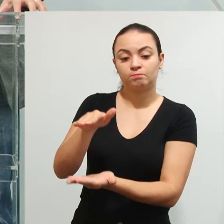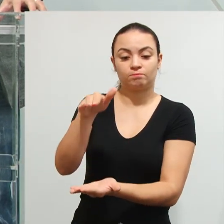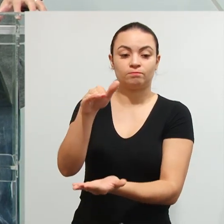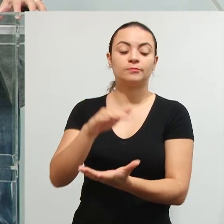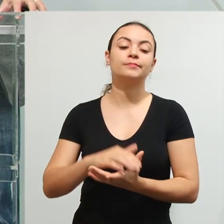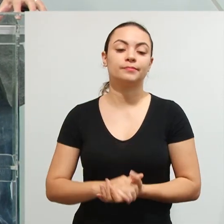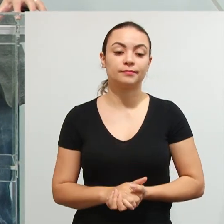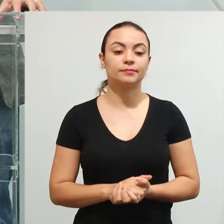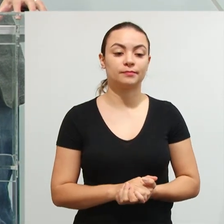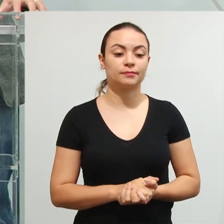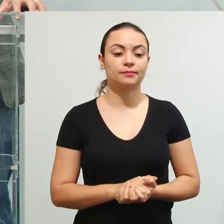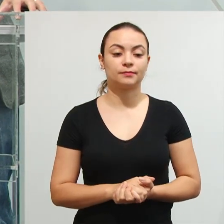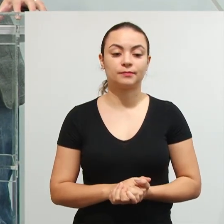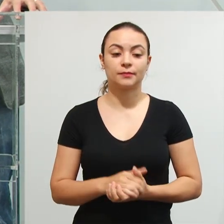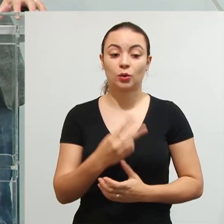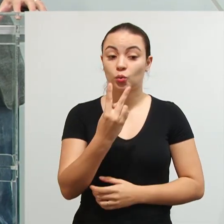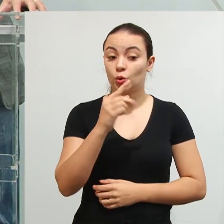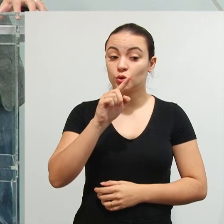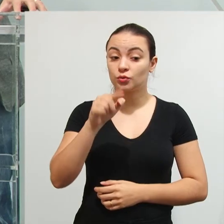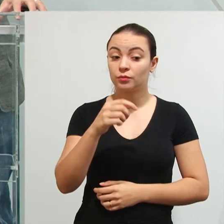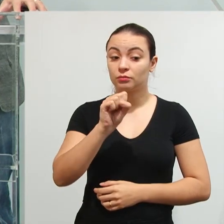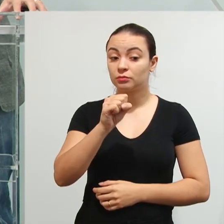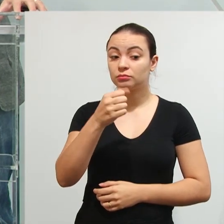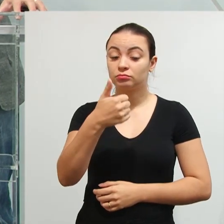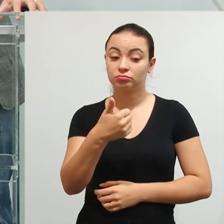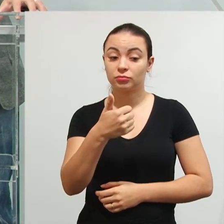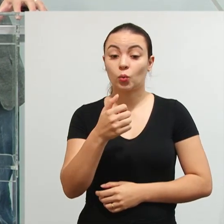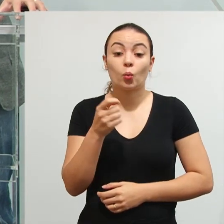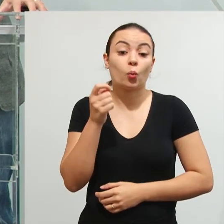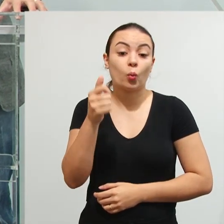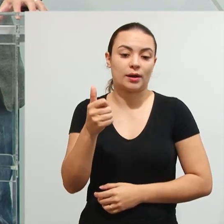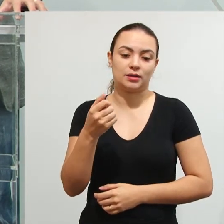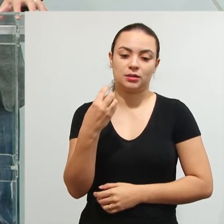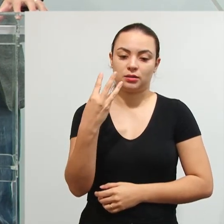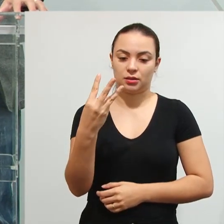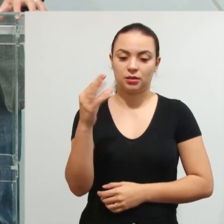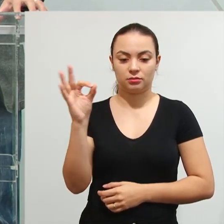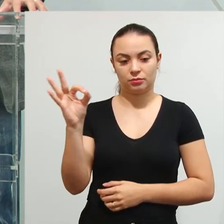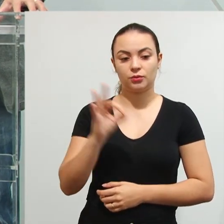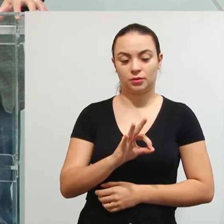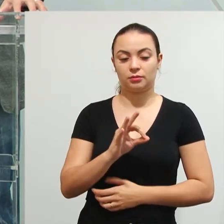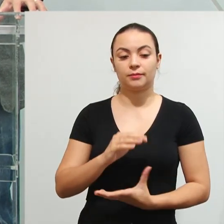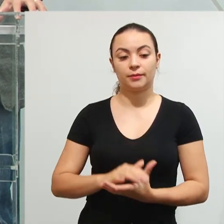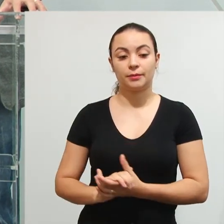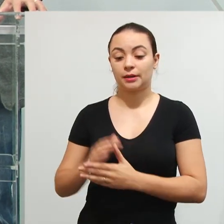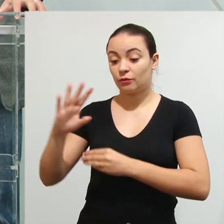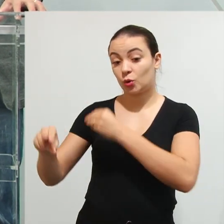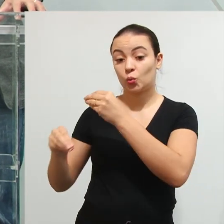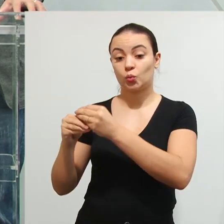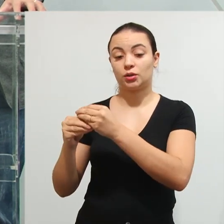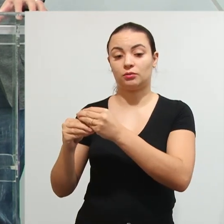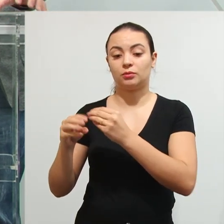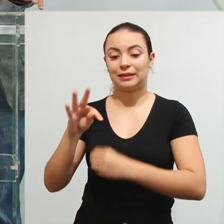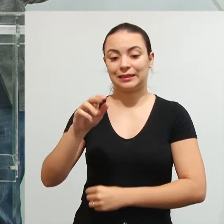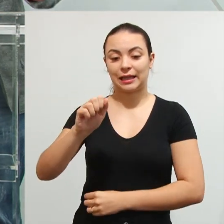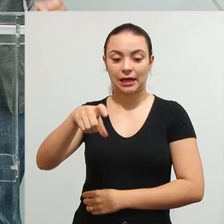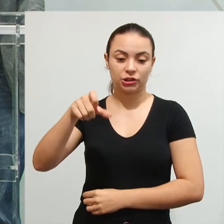taxa efetiva é de 2.81 quase 3%. porque foi incluído uma taxa administrativa